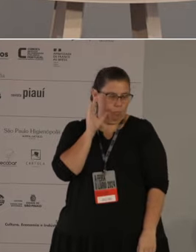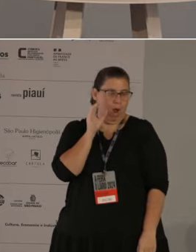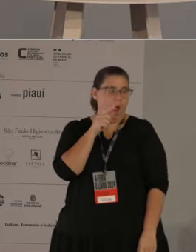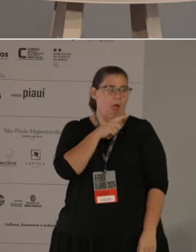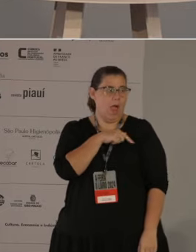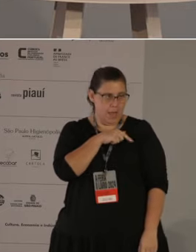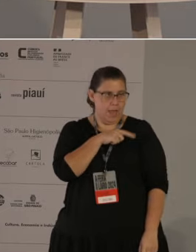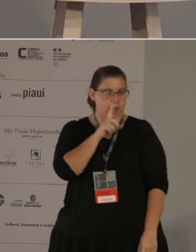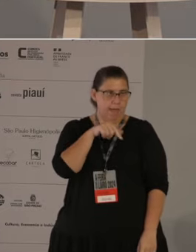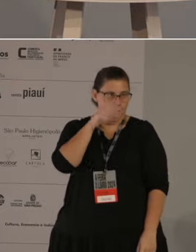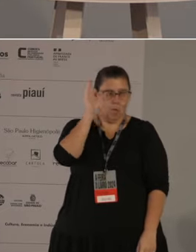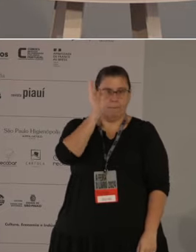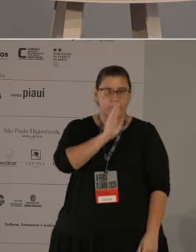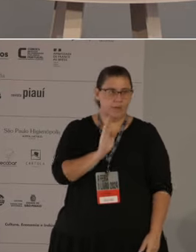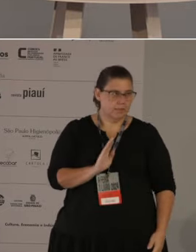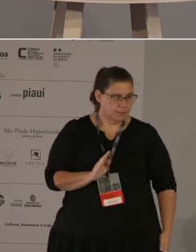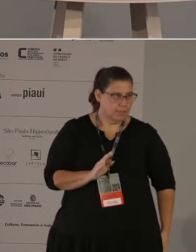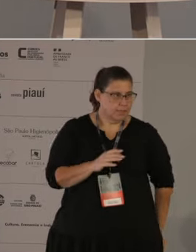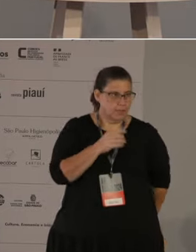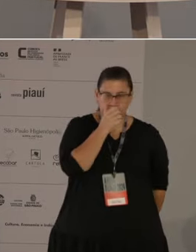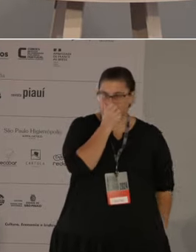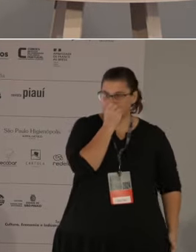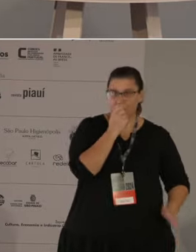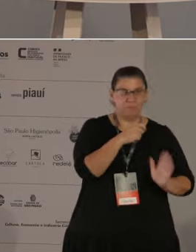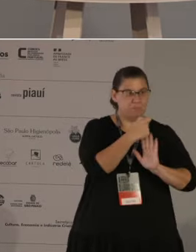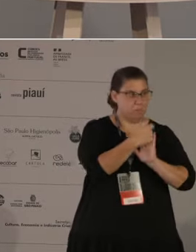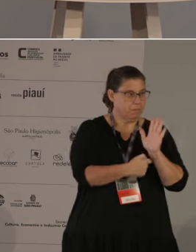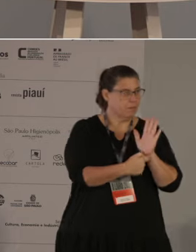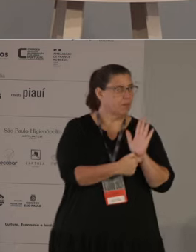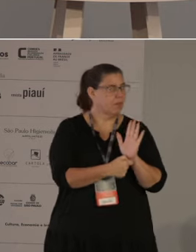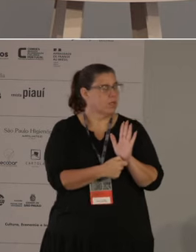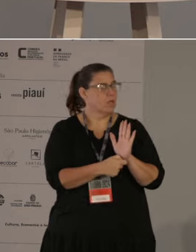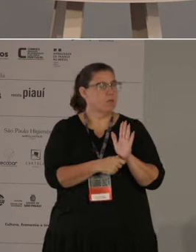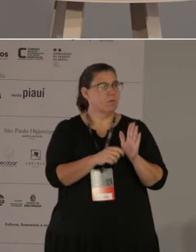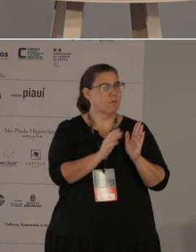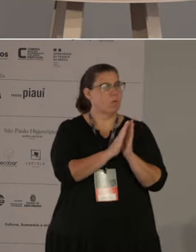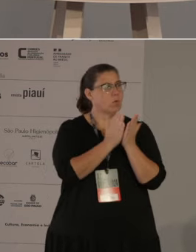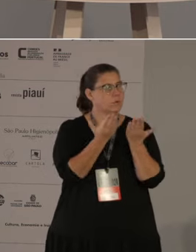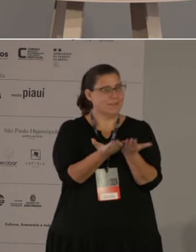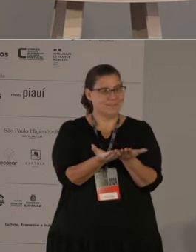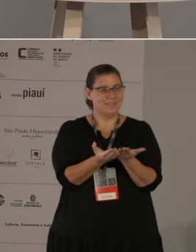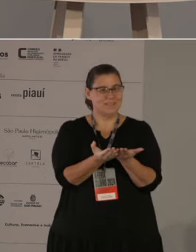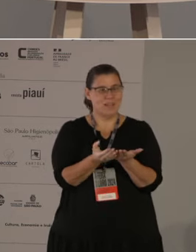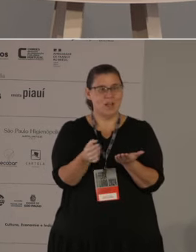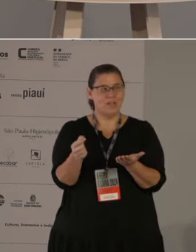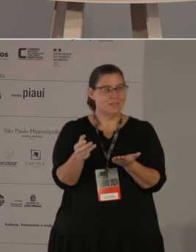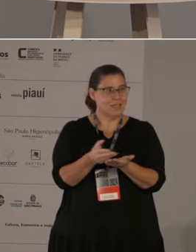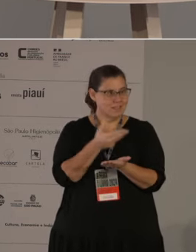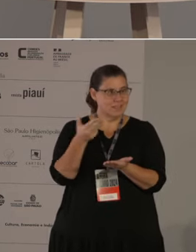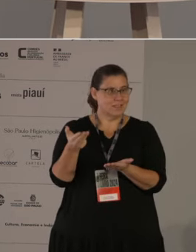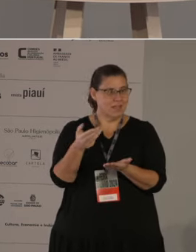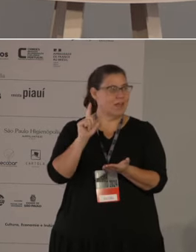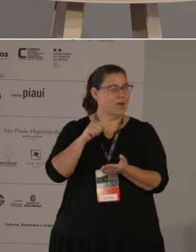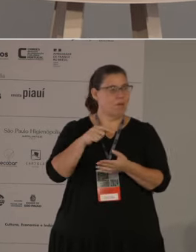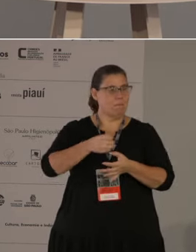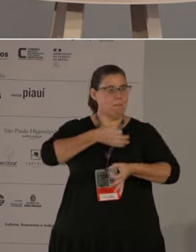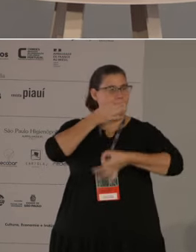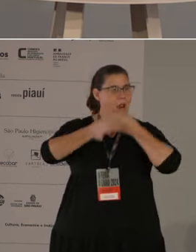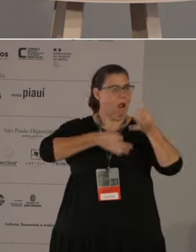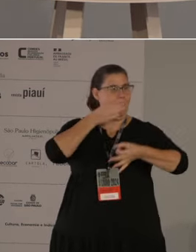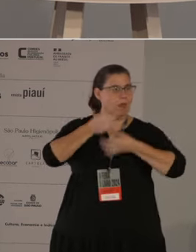dos brasileiros que escreveu na terceira página da Folha, criticando muito